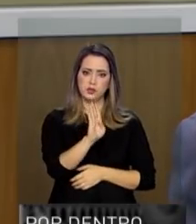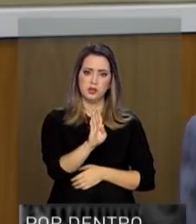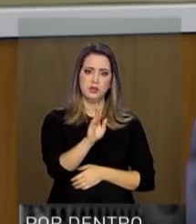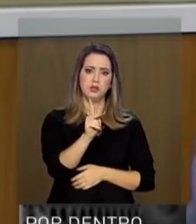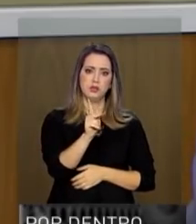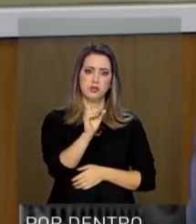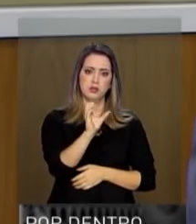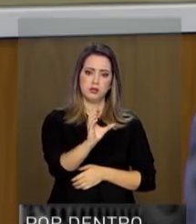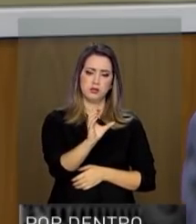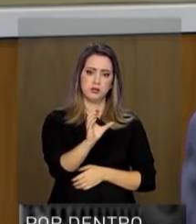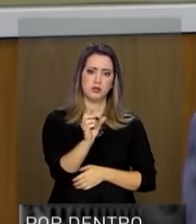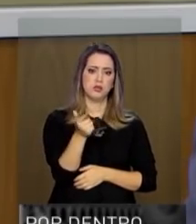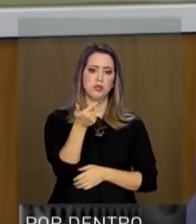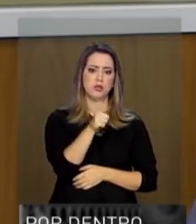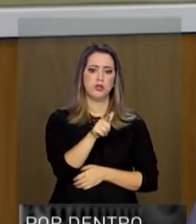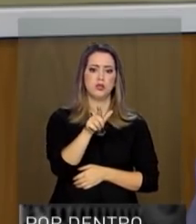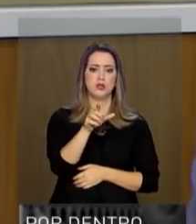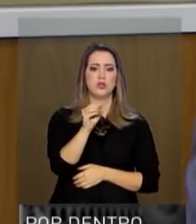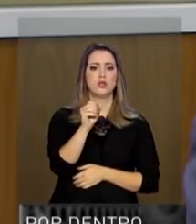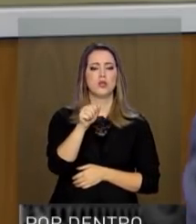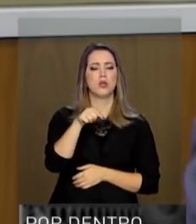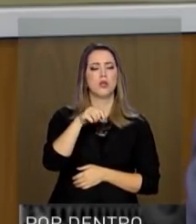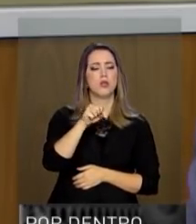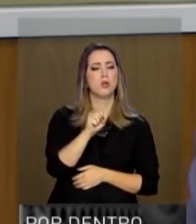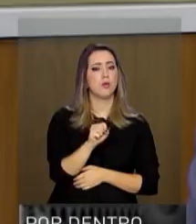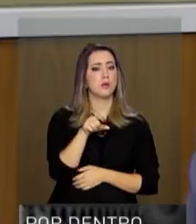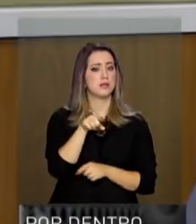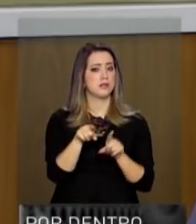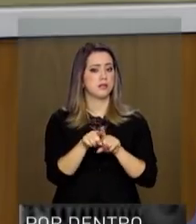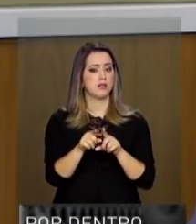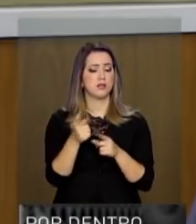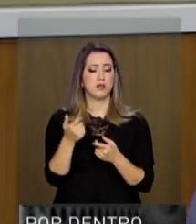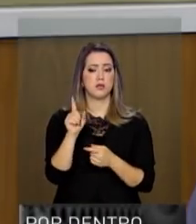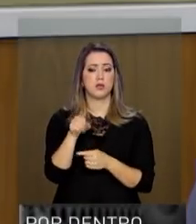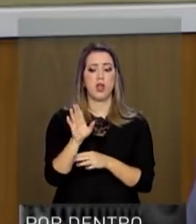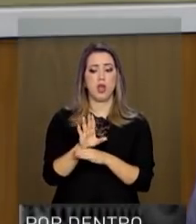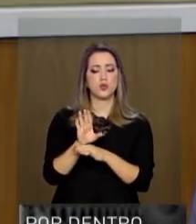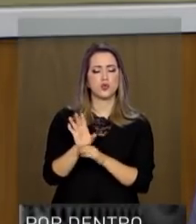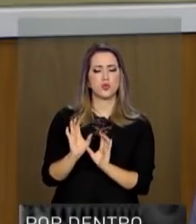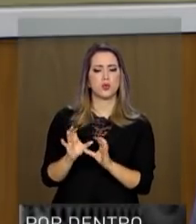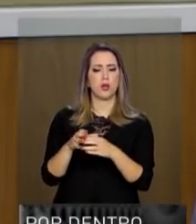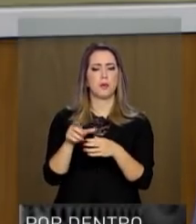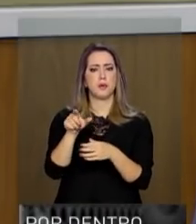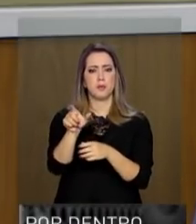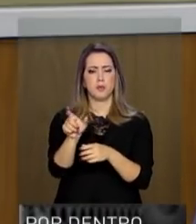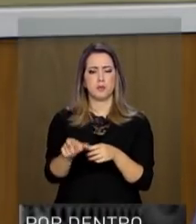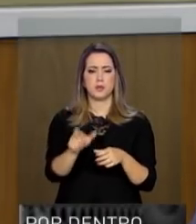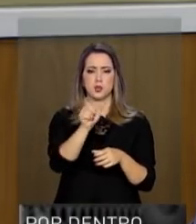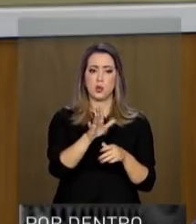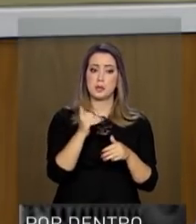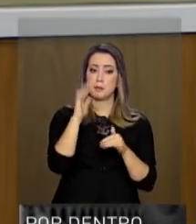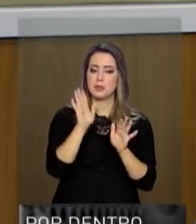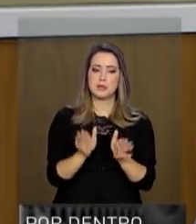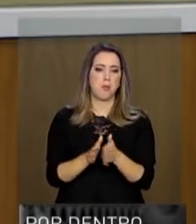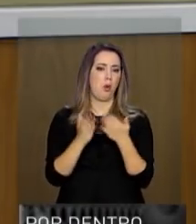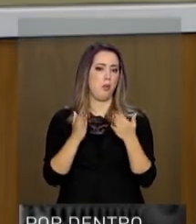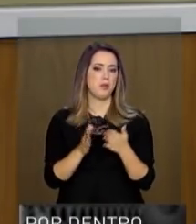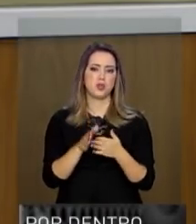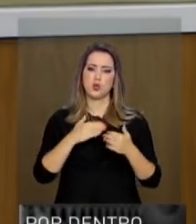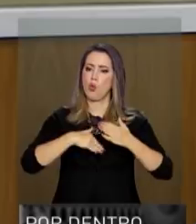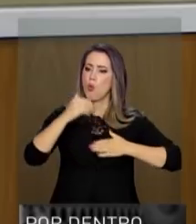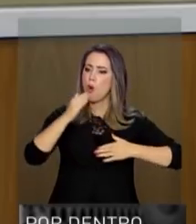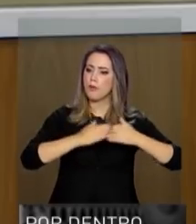chamam de BPC, outras de LOAS, que é a Lei Orgânica da Assistência Social, que é um benefício voltado para a população mais carente, independentemente de